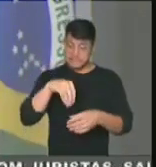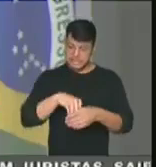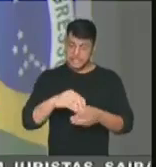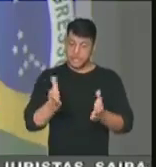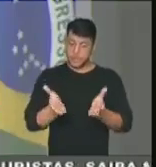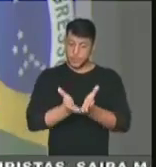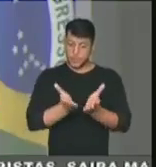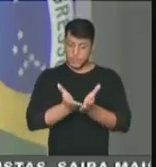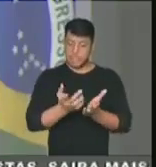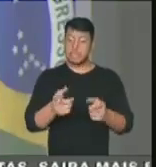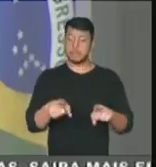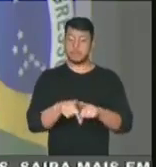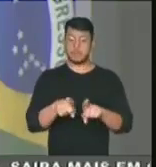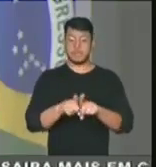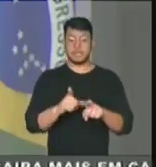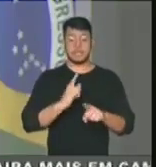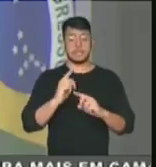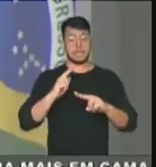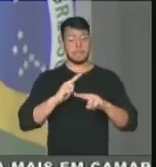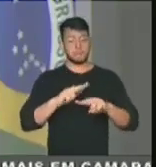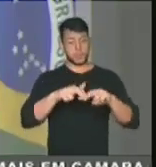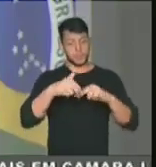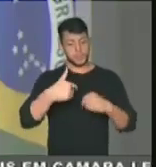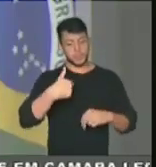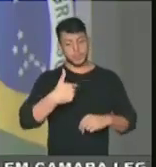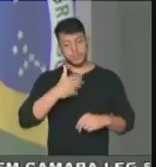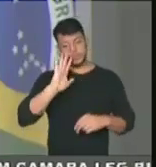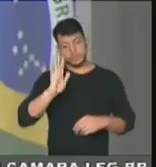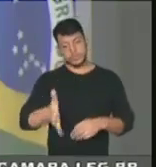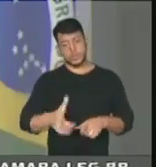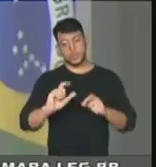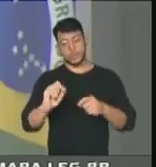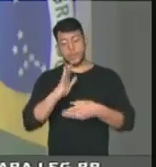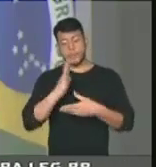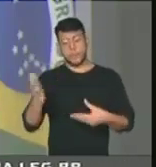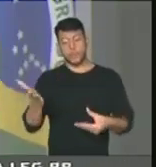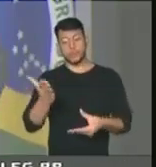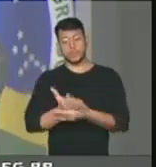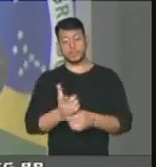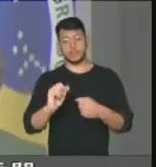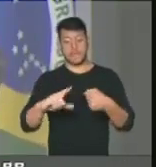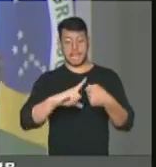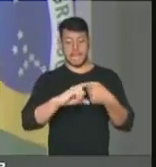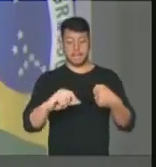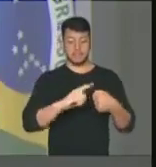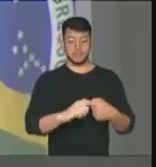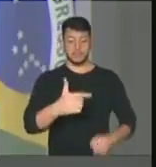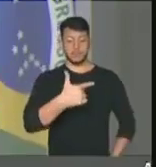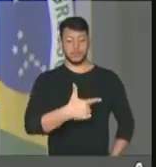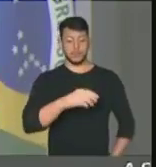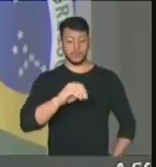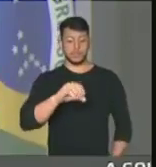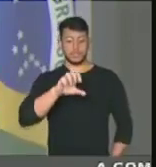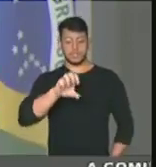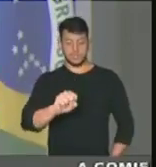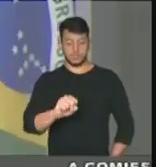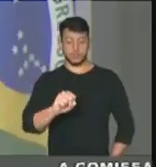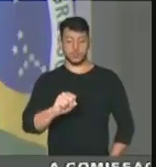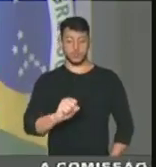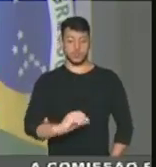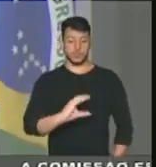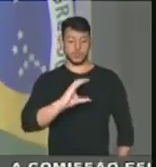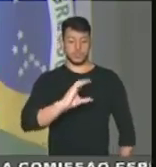por isso eu estou entrando com uma ação com base no artigo 208 do código penal brasileiro